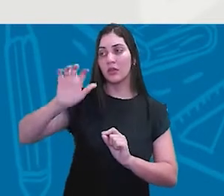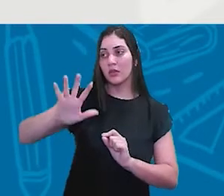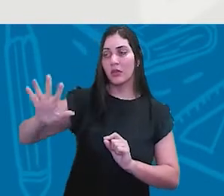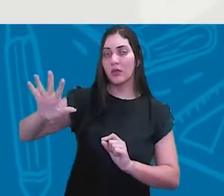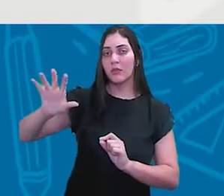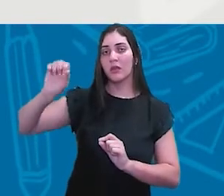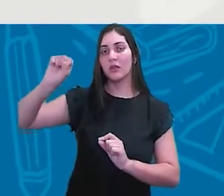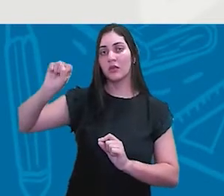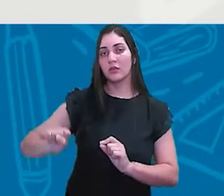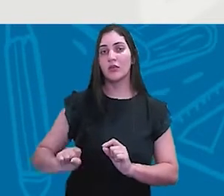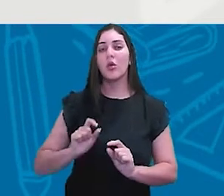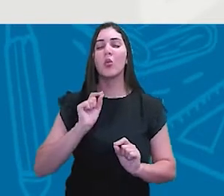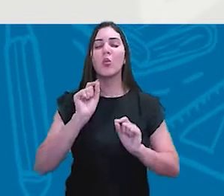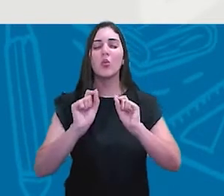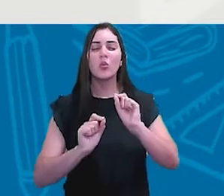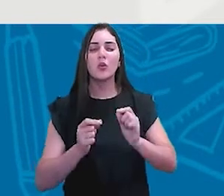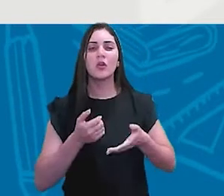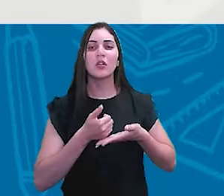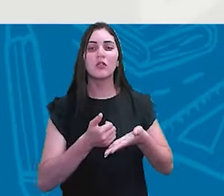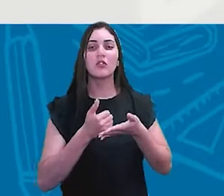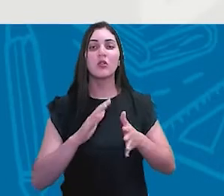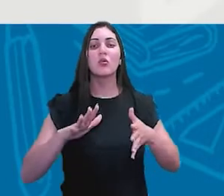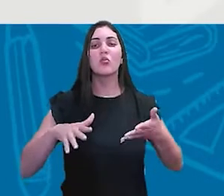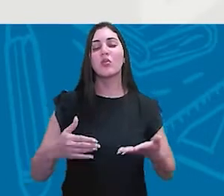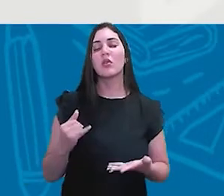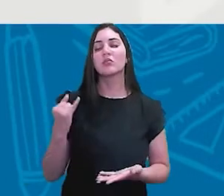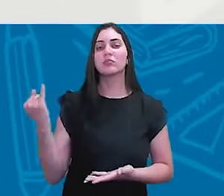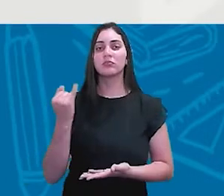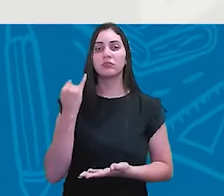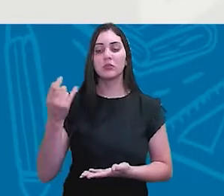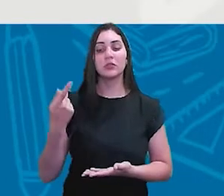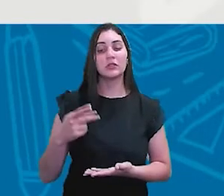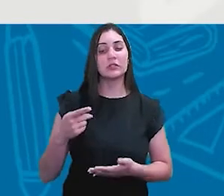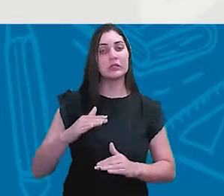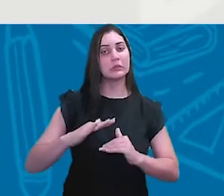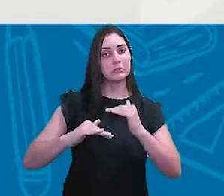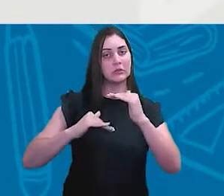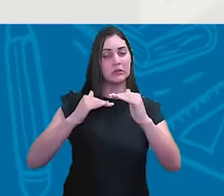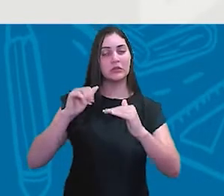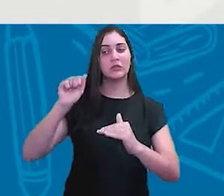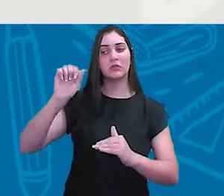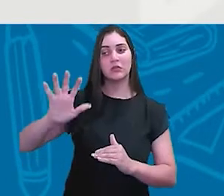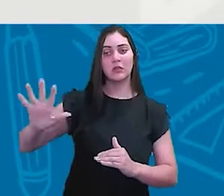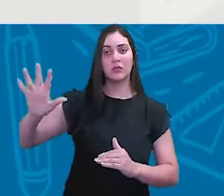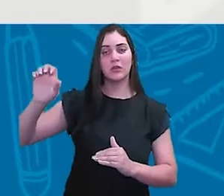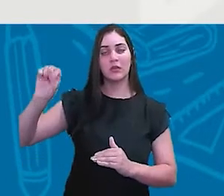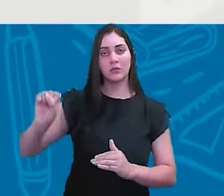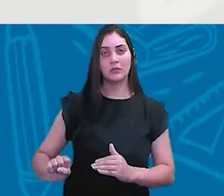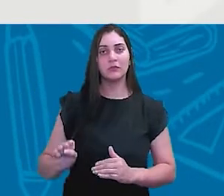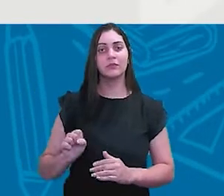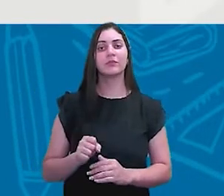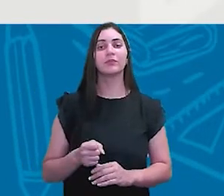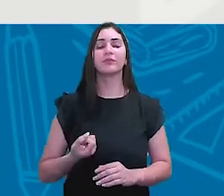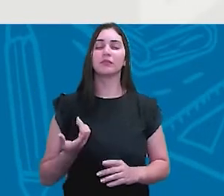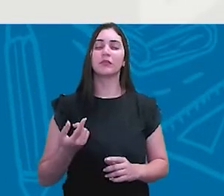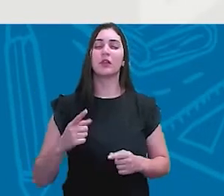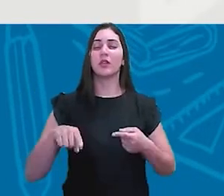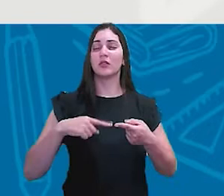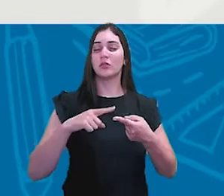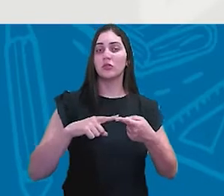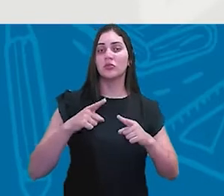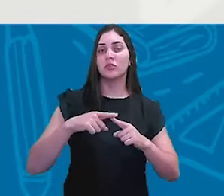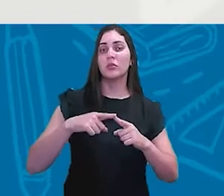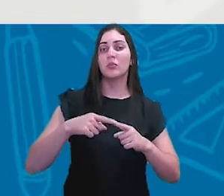têm contribuído, qual a importância deles para o desenvolvimento da América do Sul, no aspecto político,